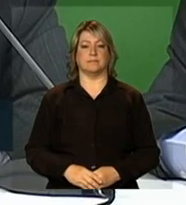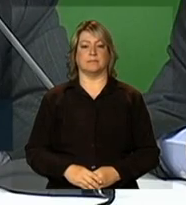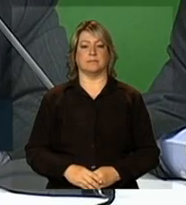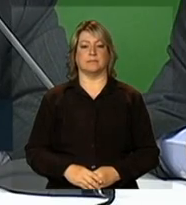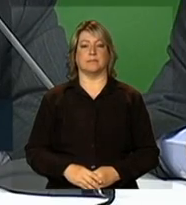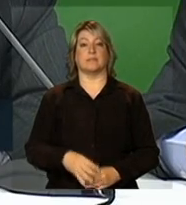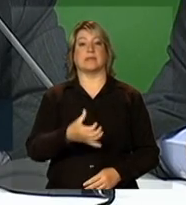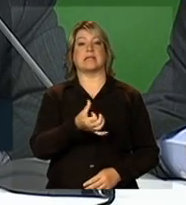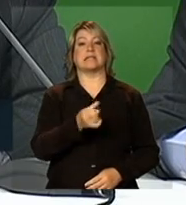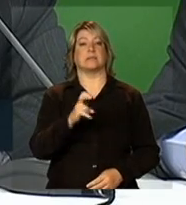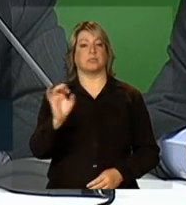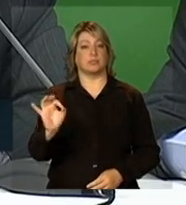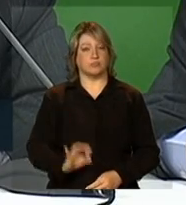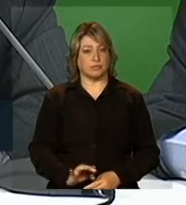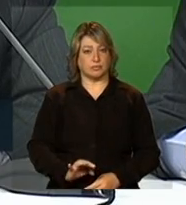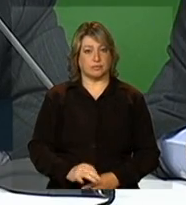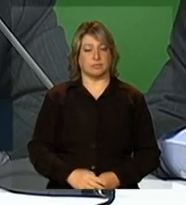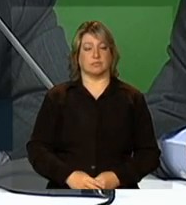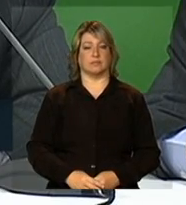65%.